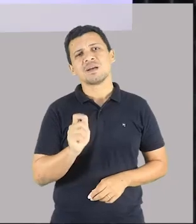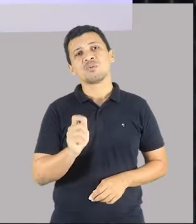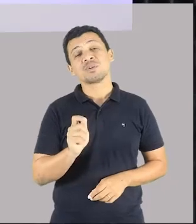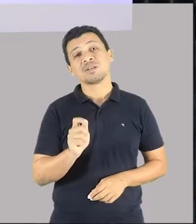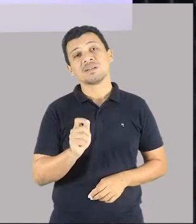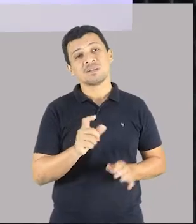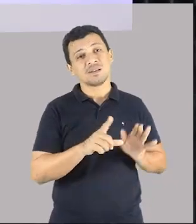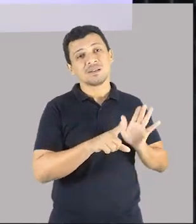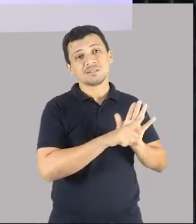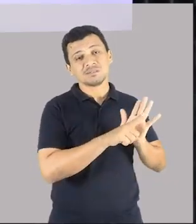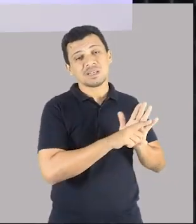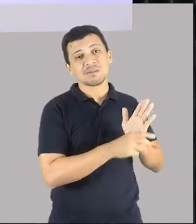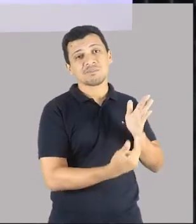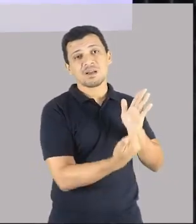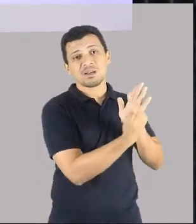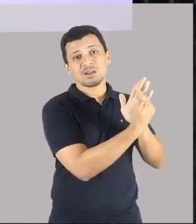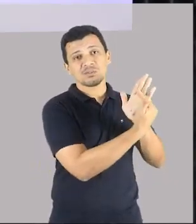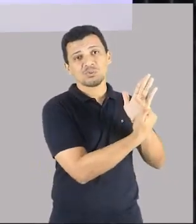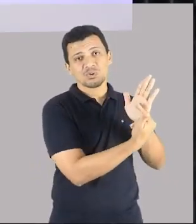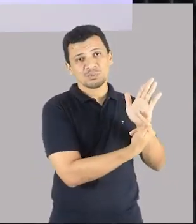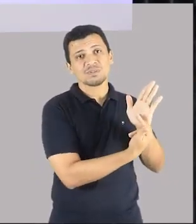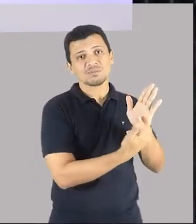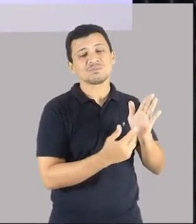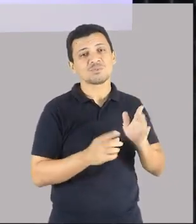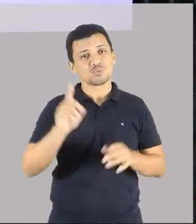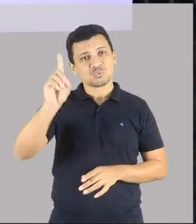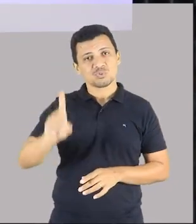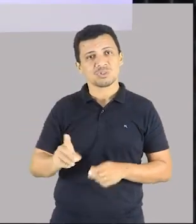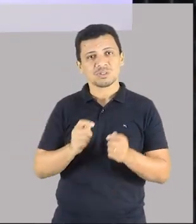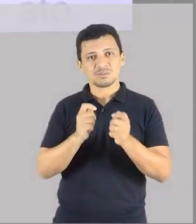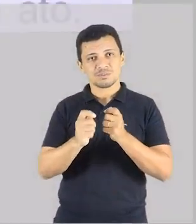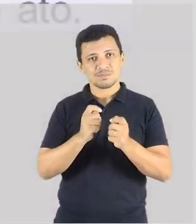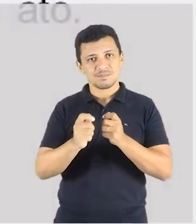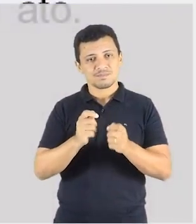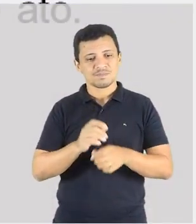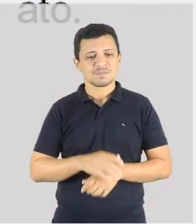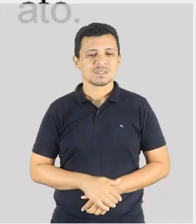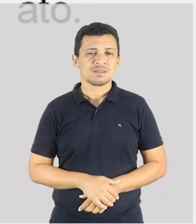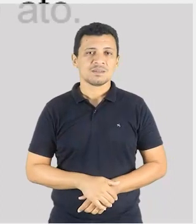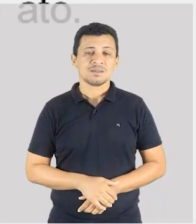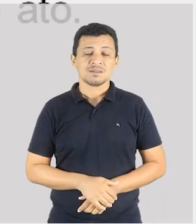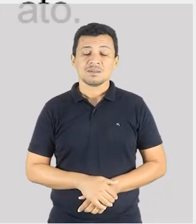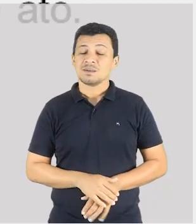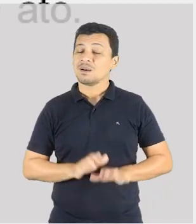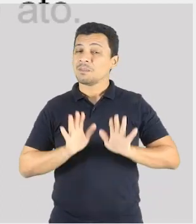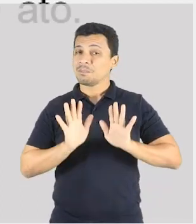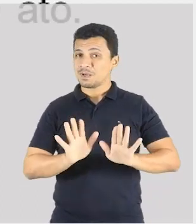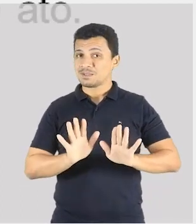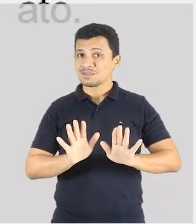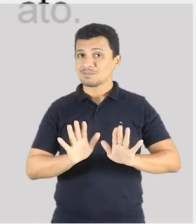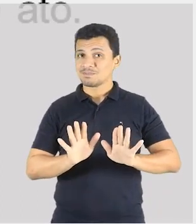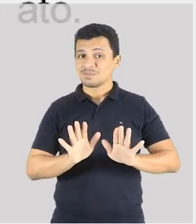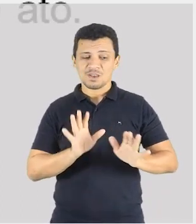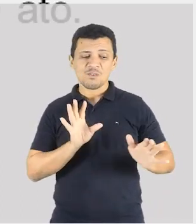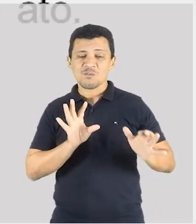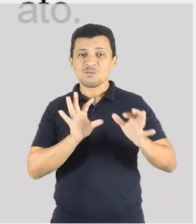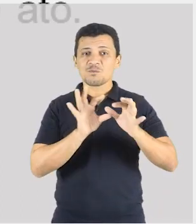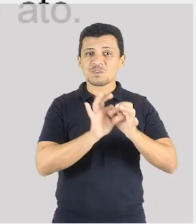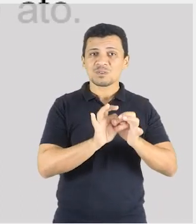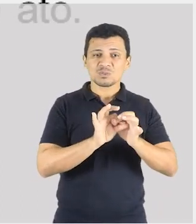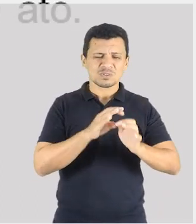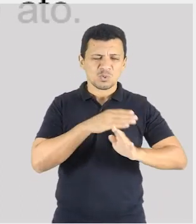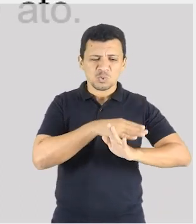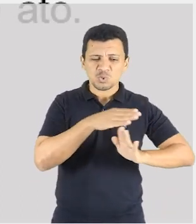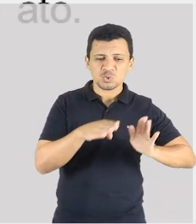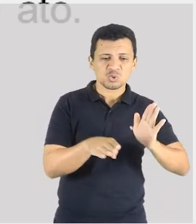as normas do direito administrativo. Mas é claro que a vinculação não pode ser